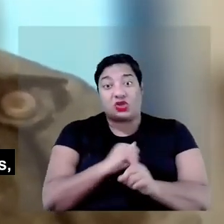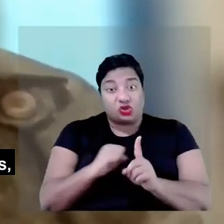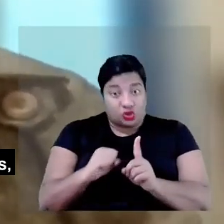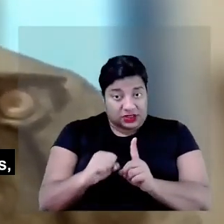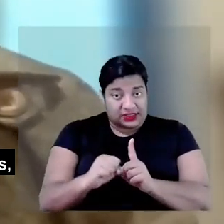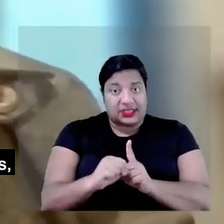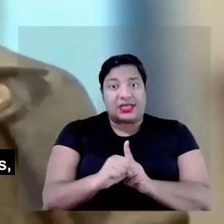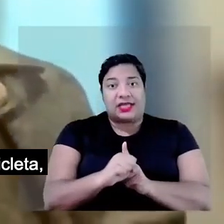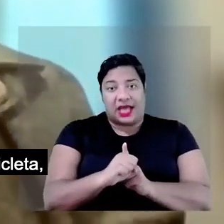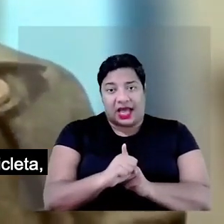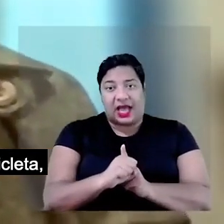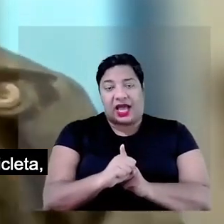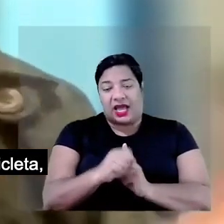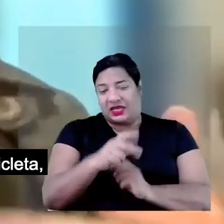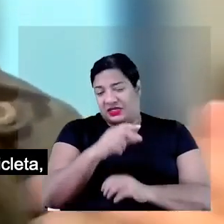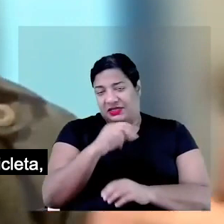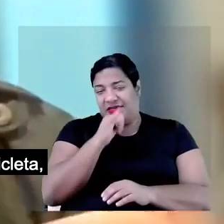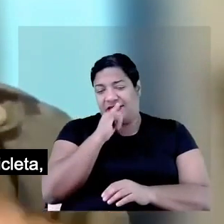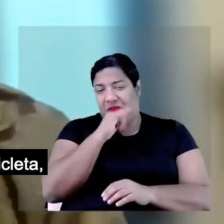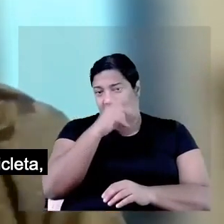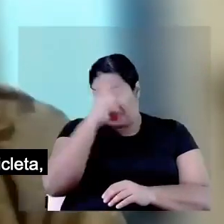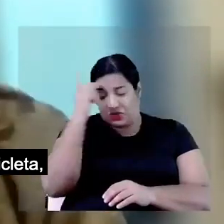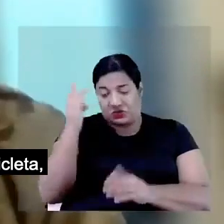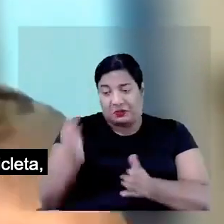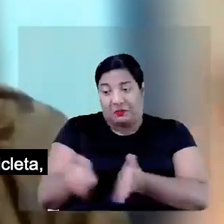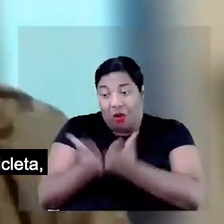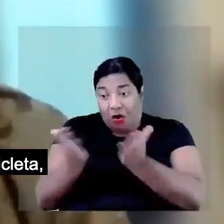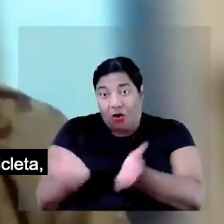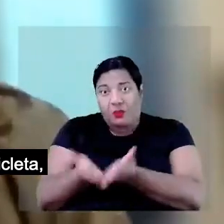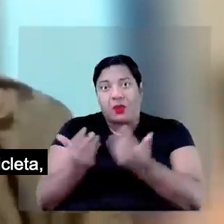mais desvalidos. Eu posso